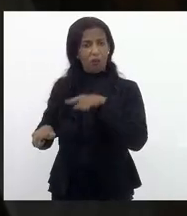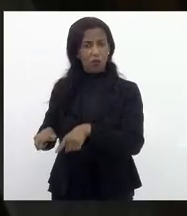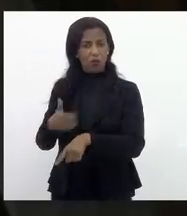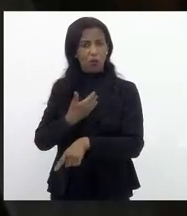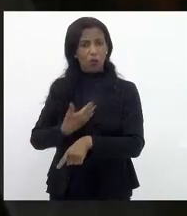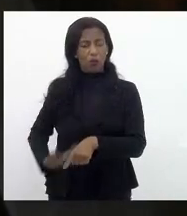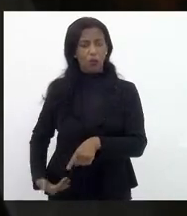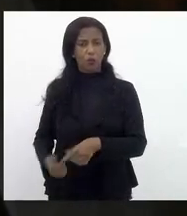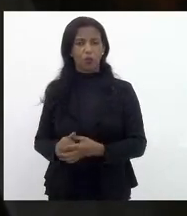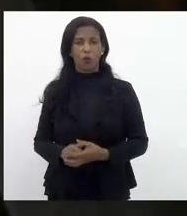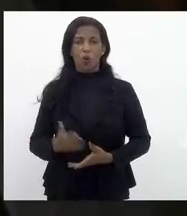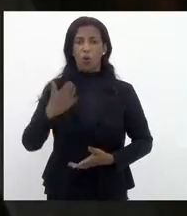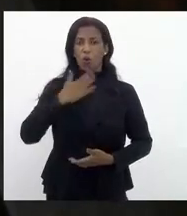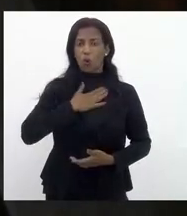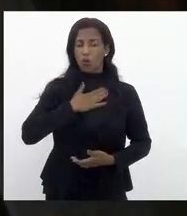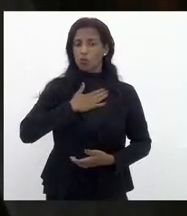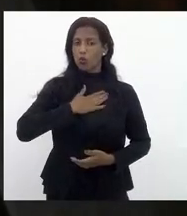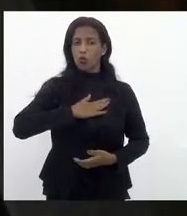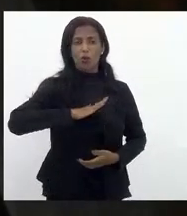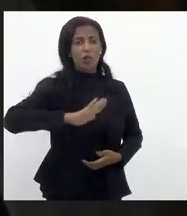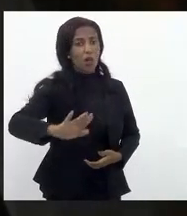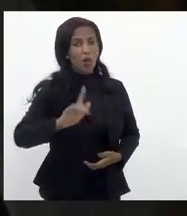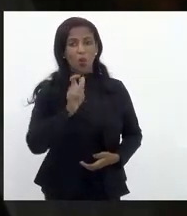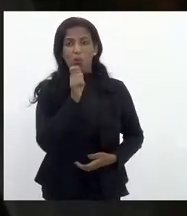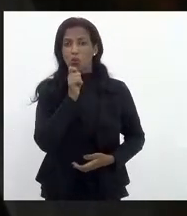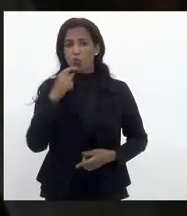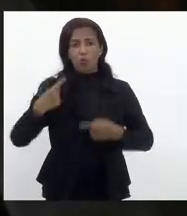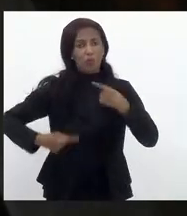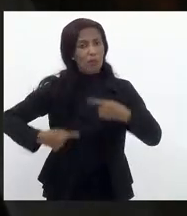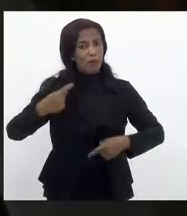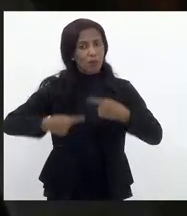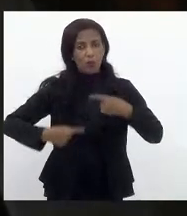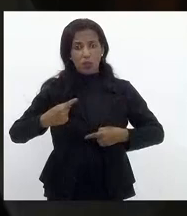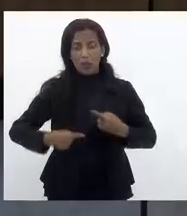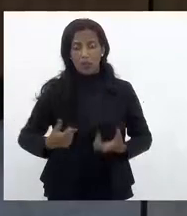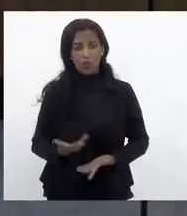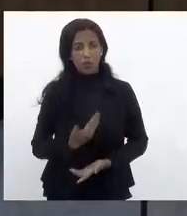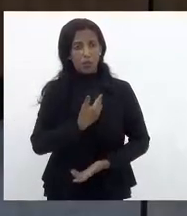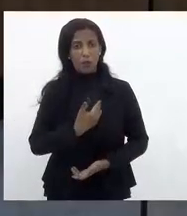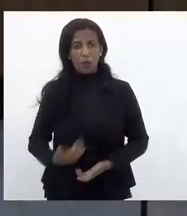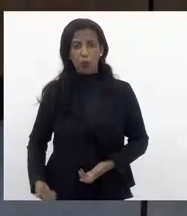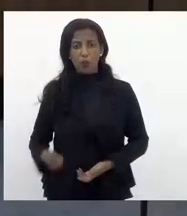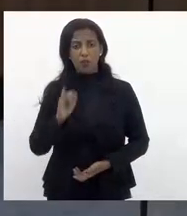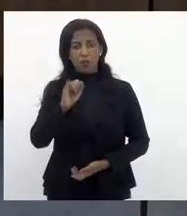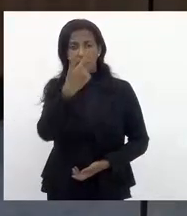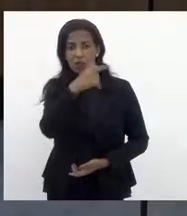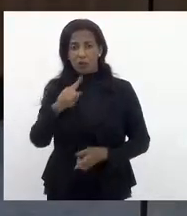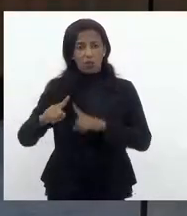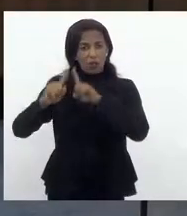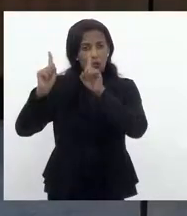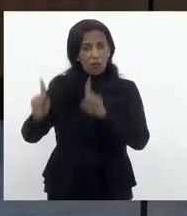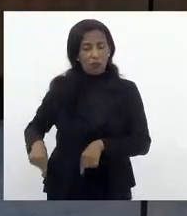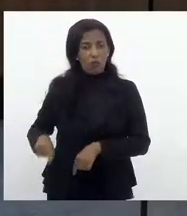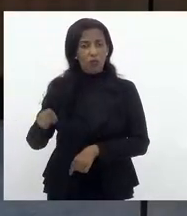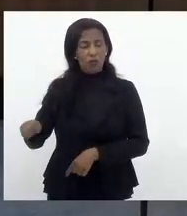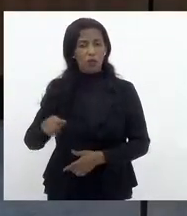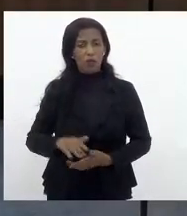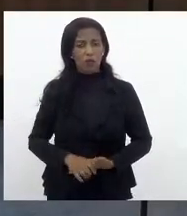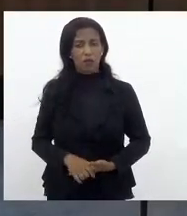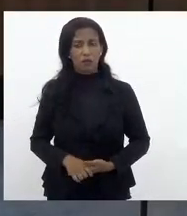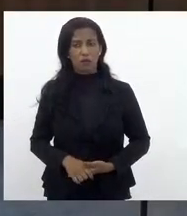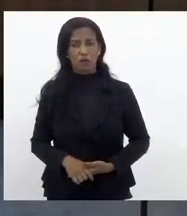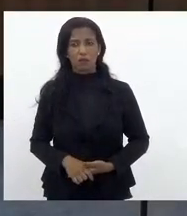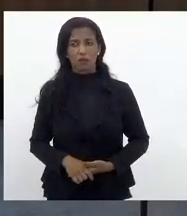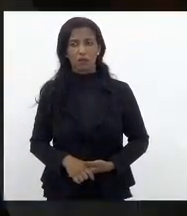público gosto senhor não não tem política pública sem funcionário público